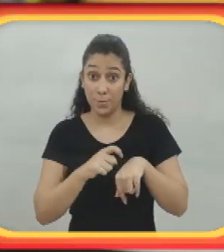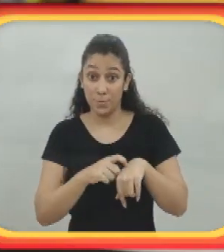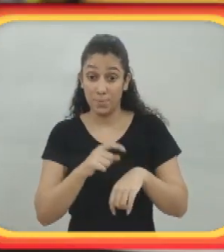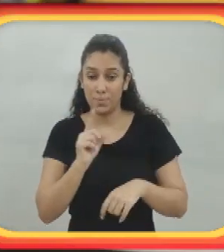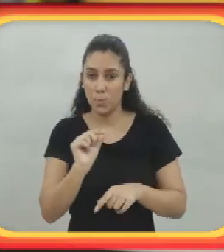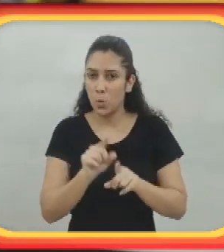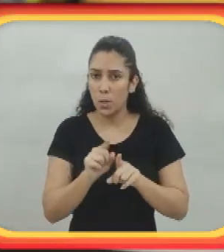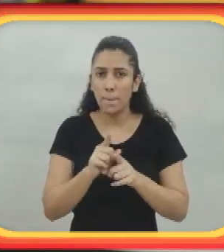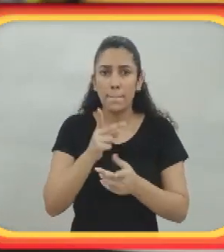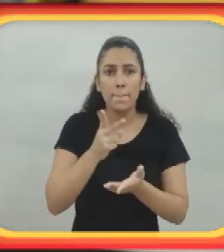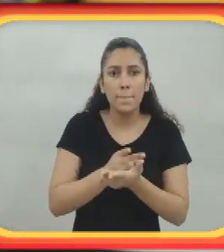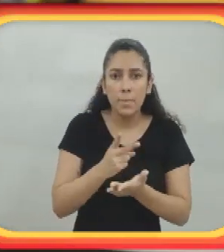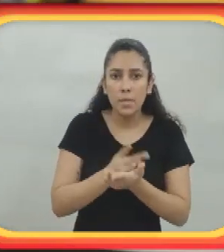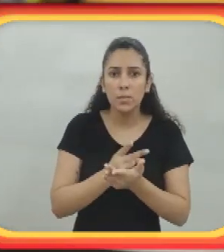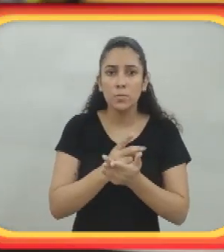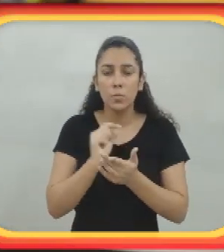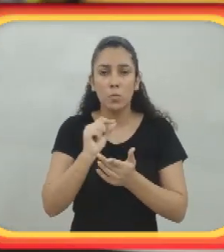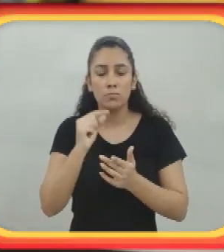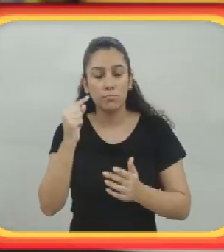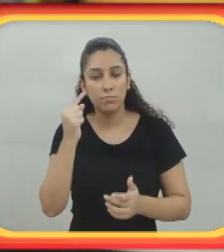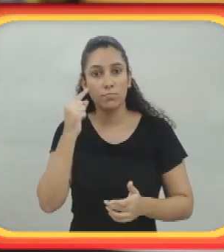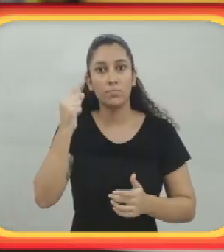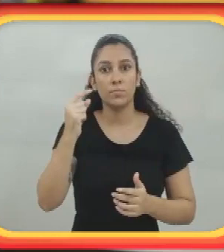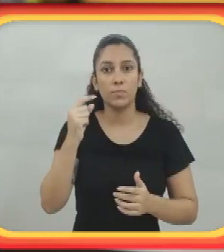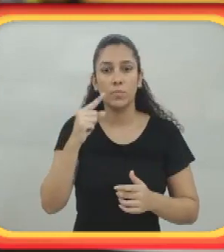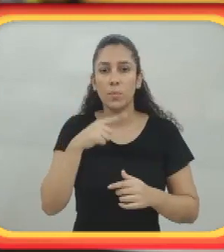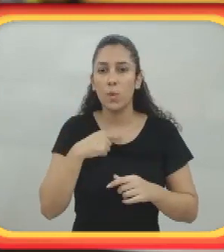que esse